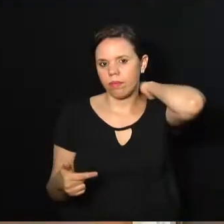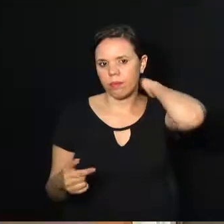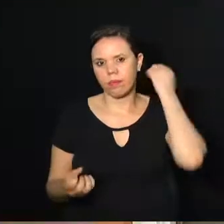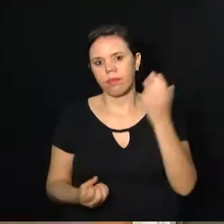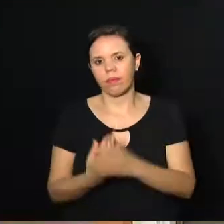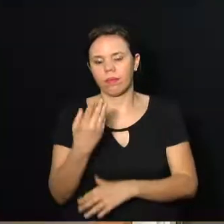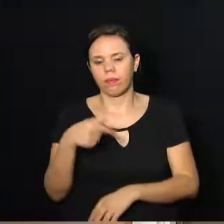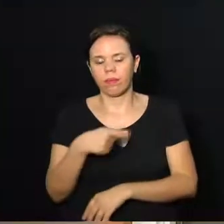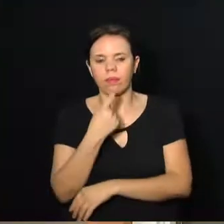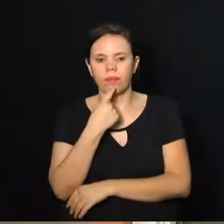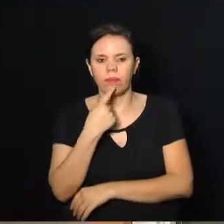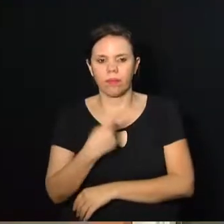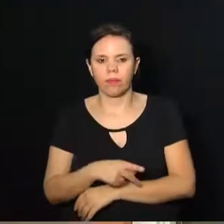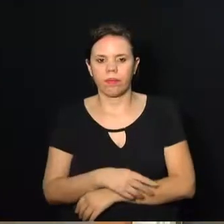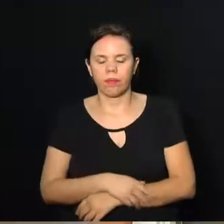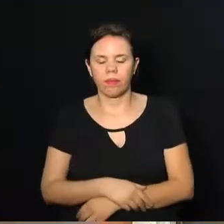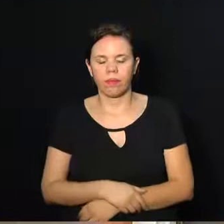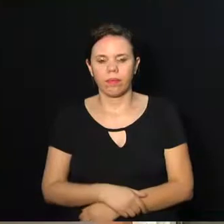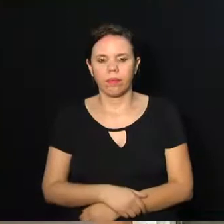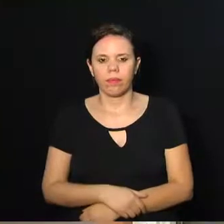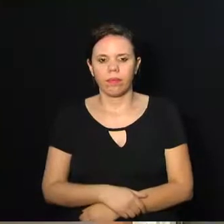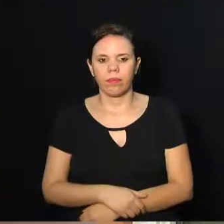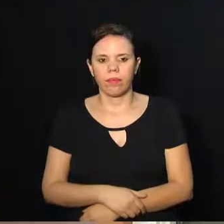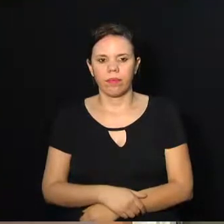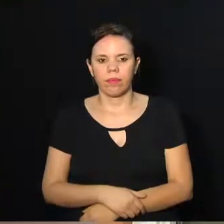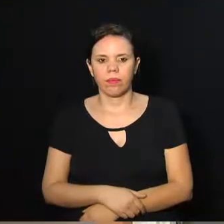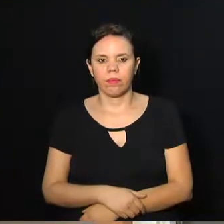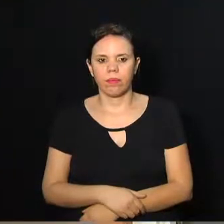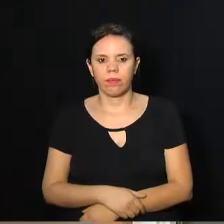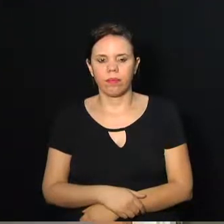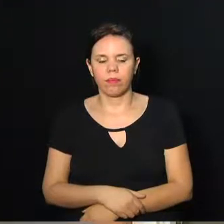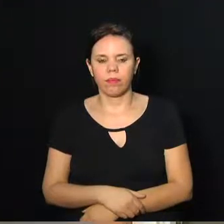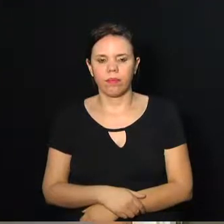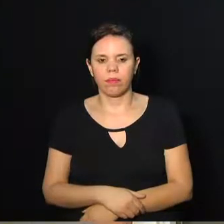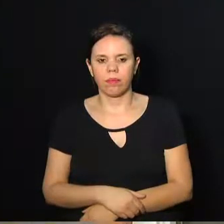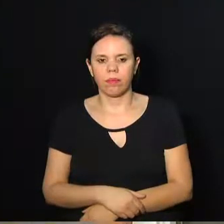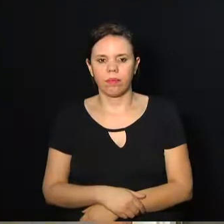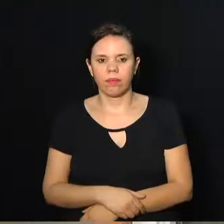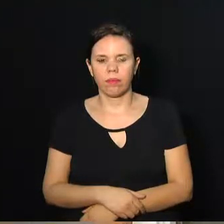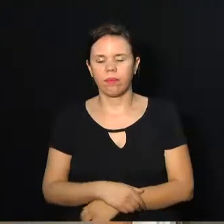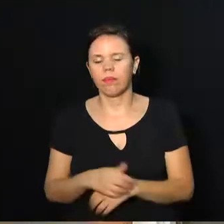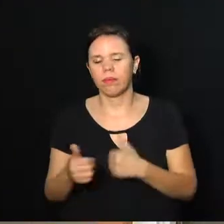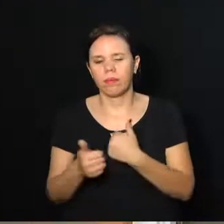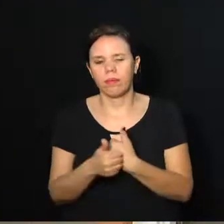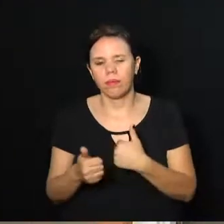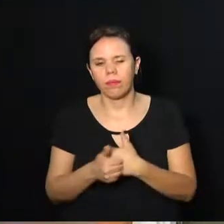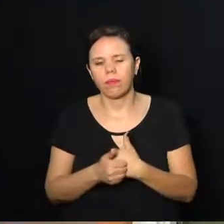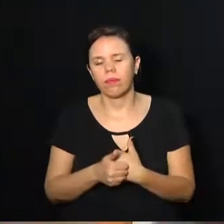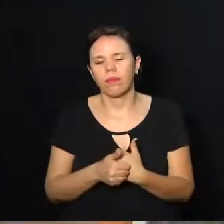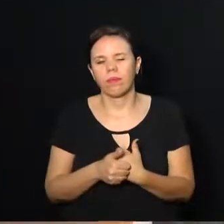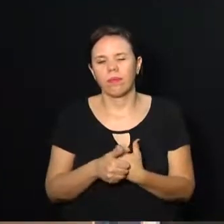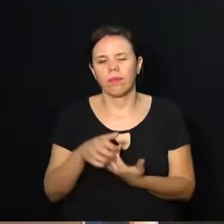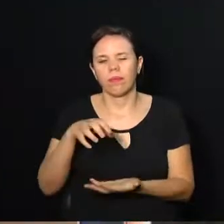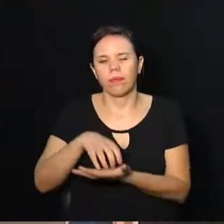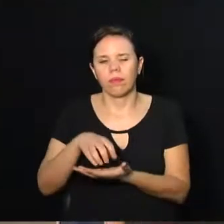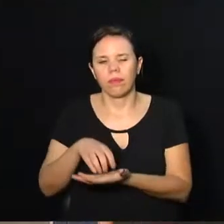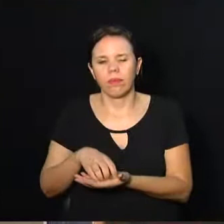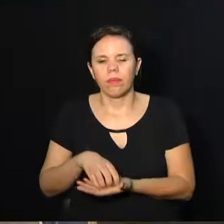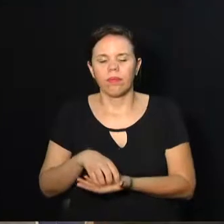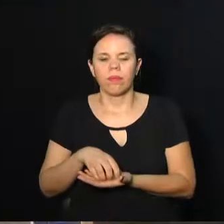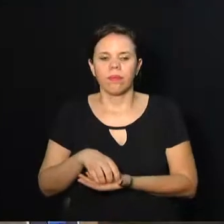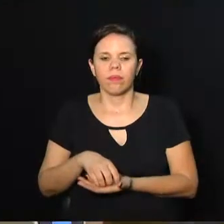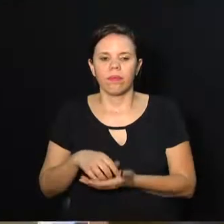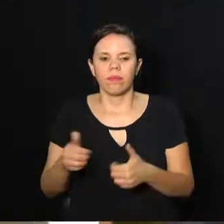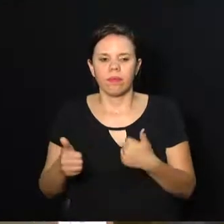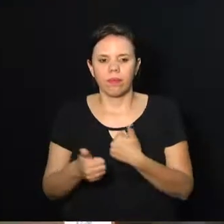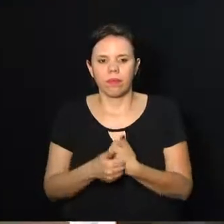aqui em Campinas, ali próximo do Ventura Mall. Para quem não sabe, o Ventura Mall